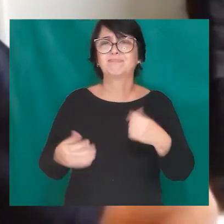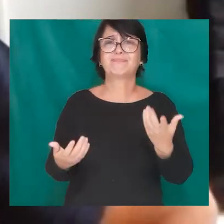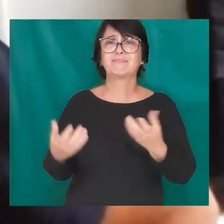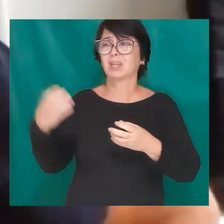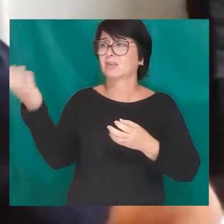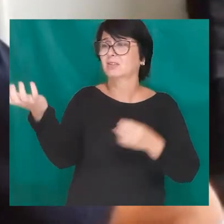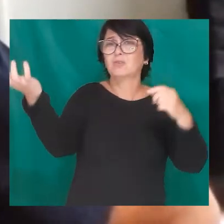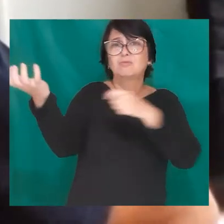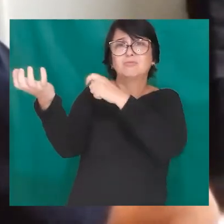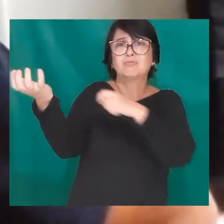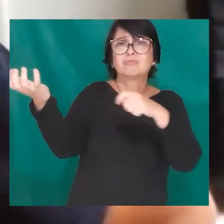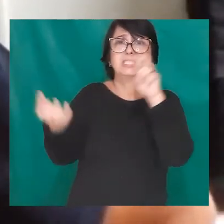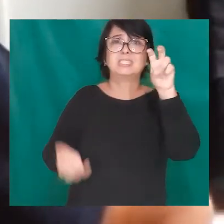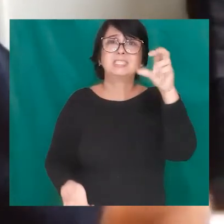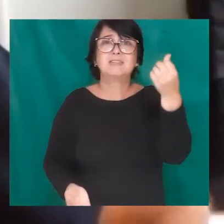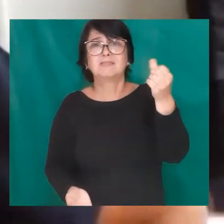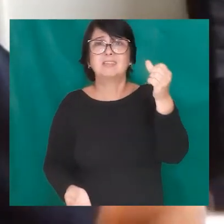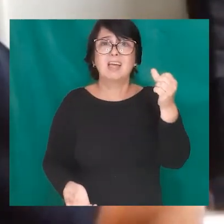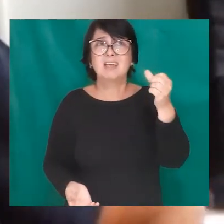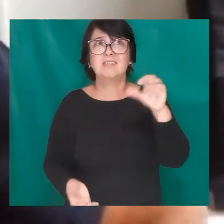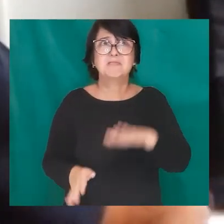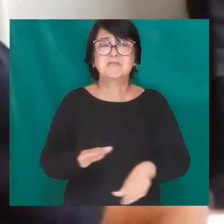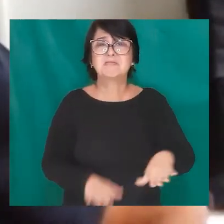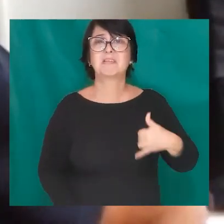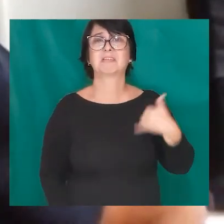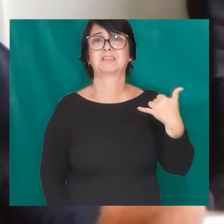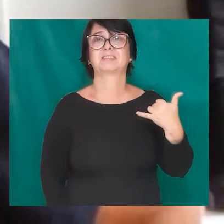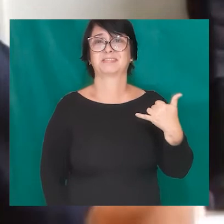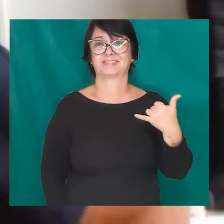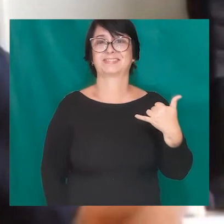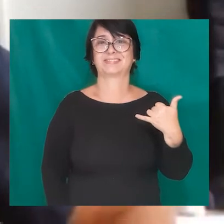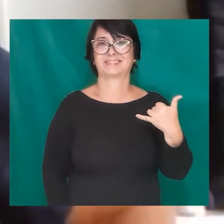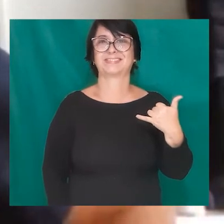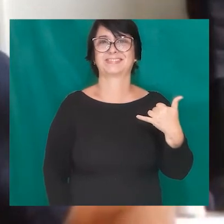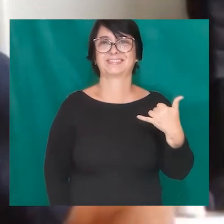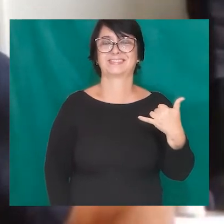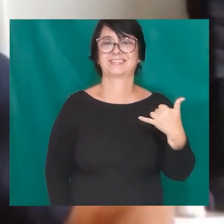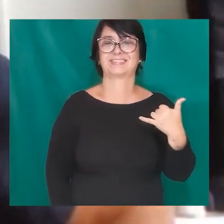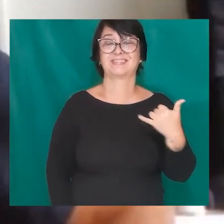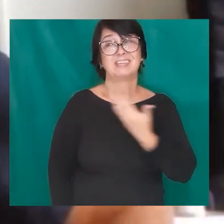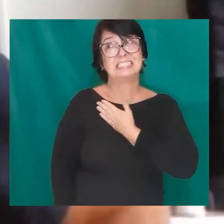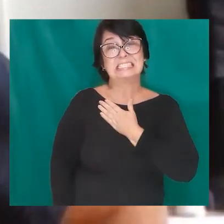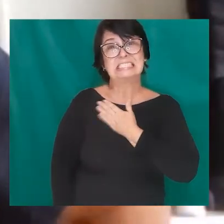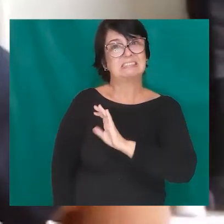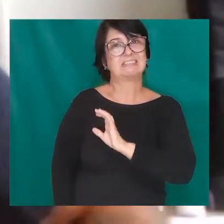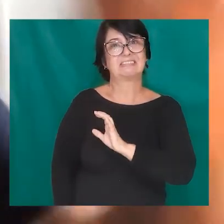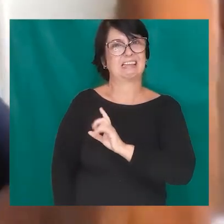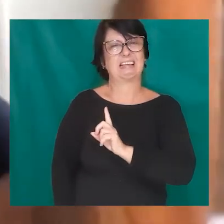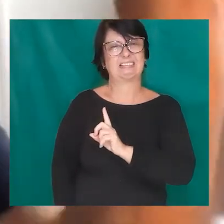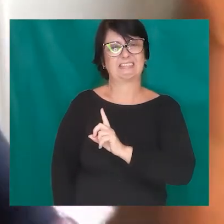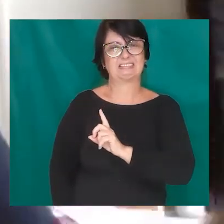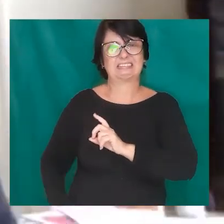com 5, 6 anos de idade, quando era garoto, e só que aquele estudo realmente não me agradava muito naquela época, ficar